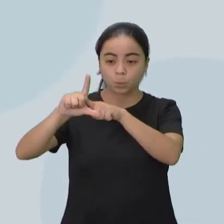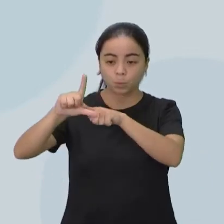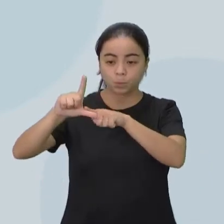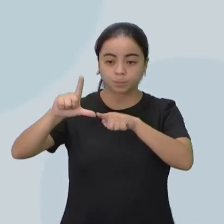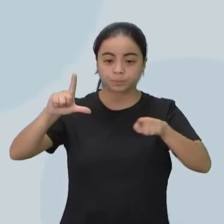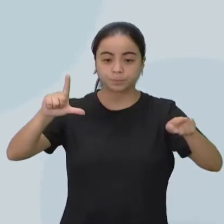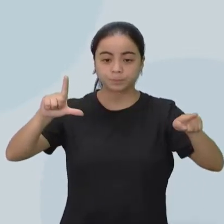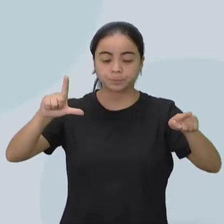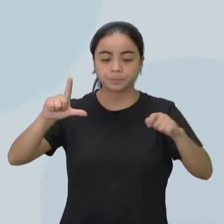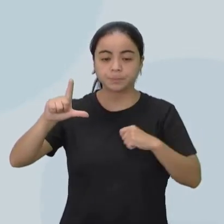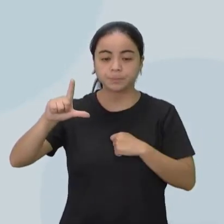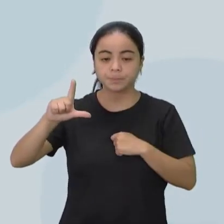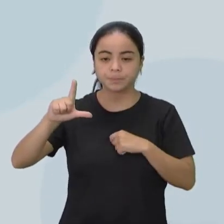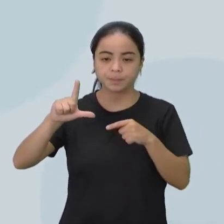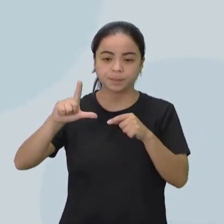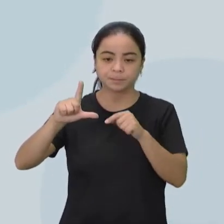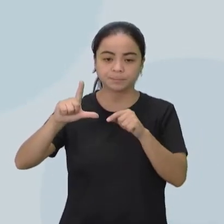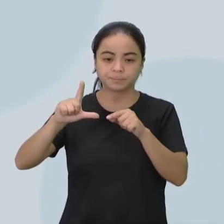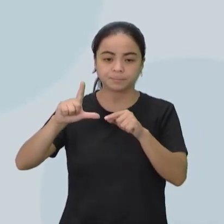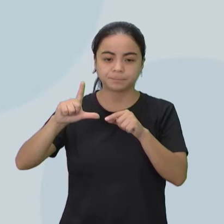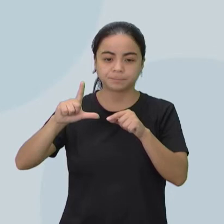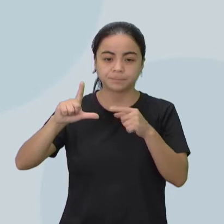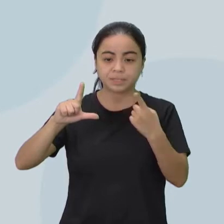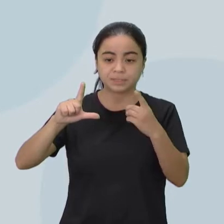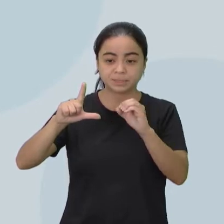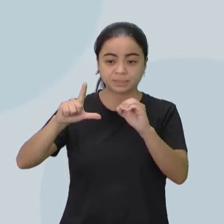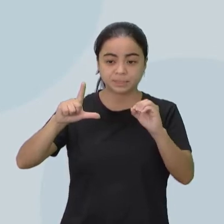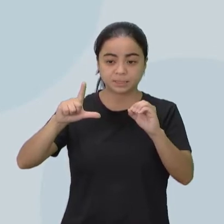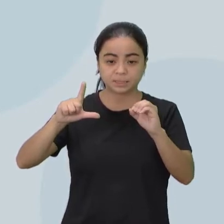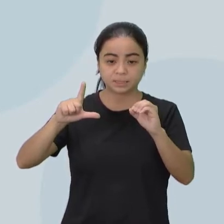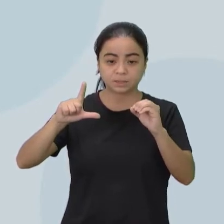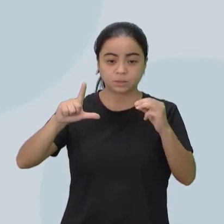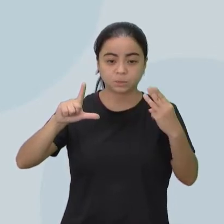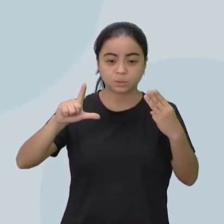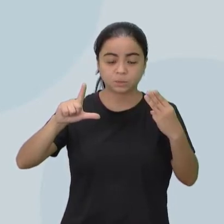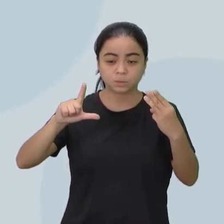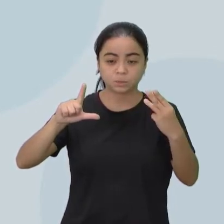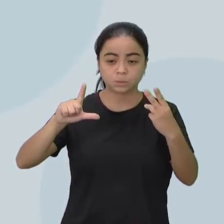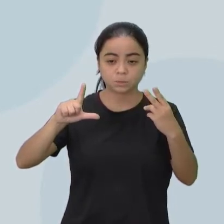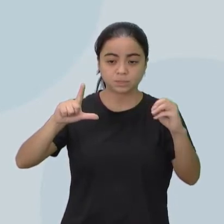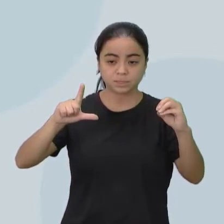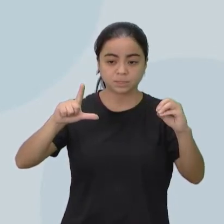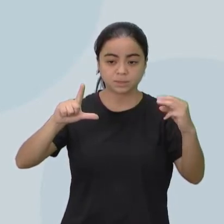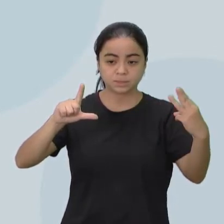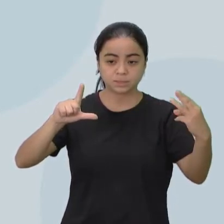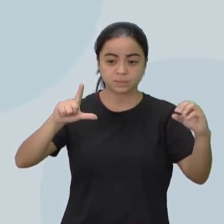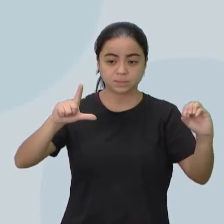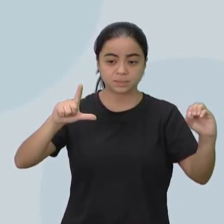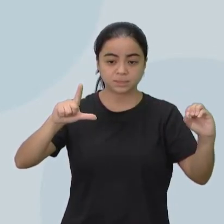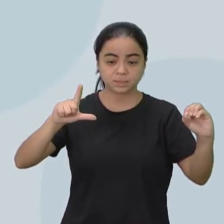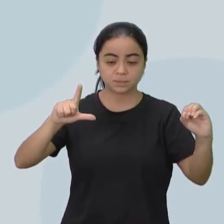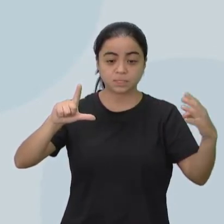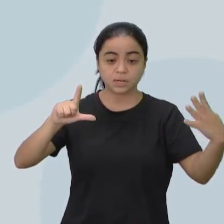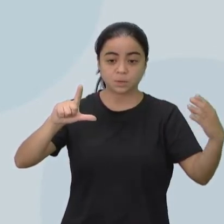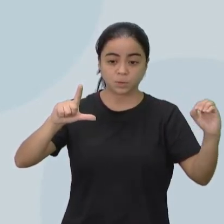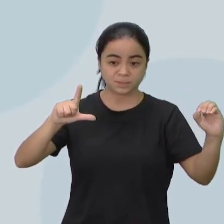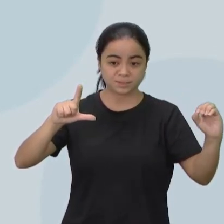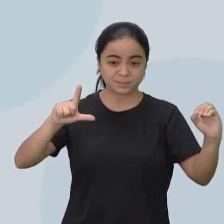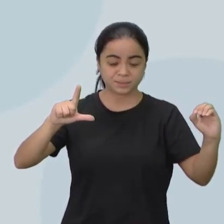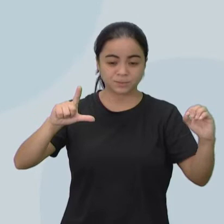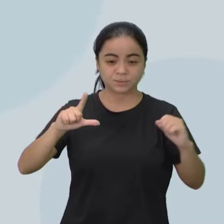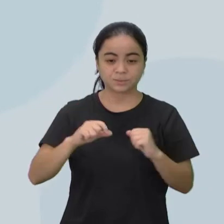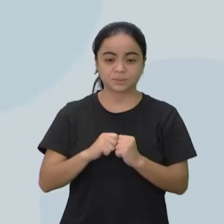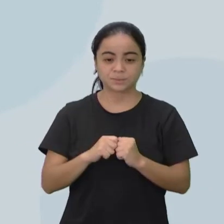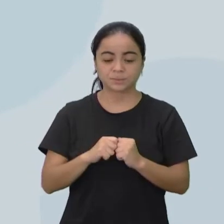aqui seria a corrida, aqui é de 100 metros, aqui é de 200, 300. Então, os 400 metros que estão lá